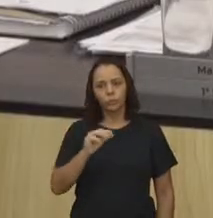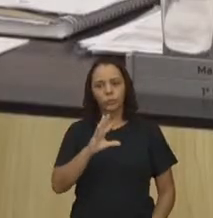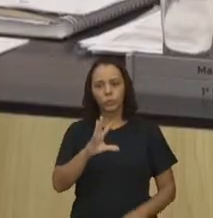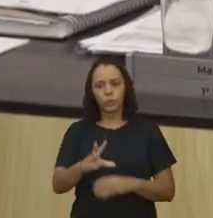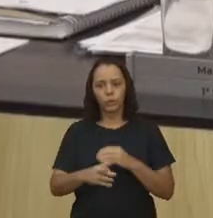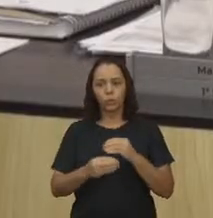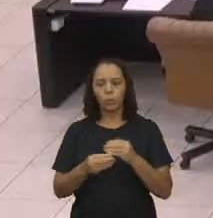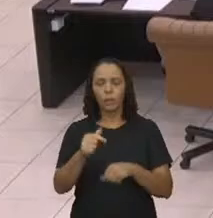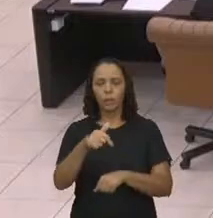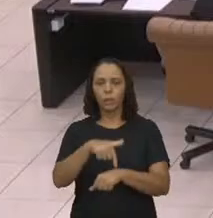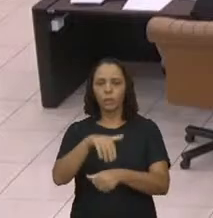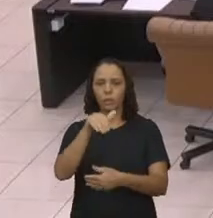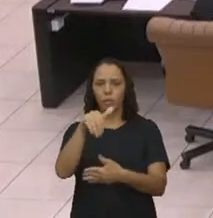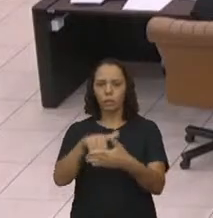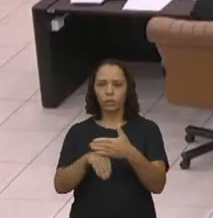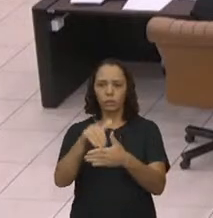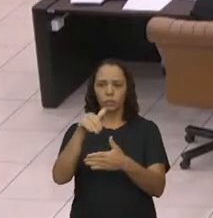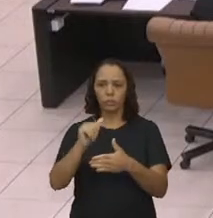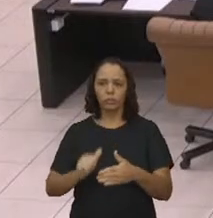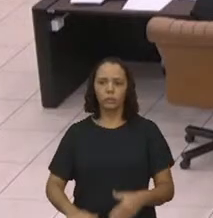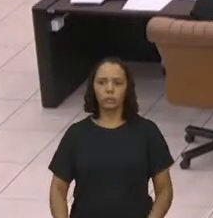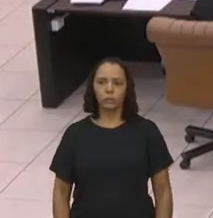Emenda está em votação.